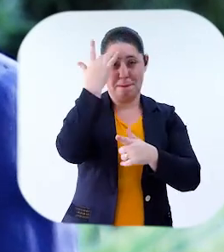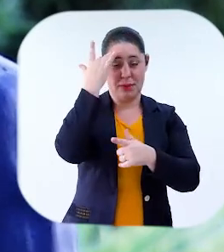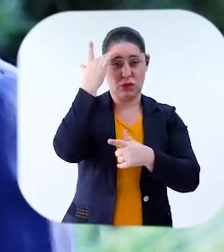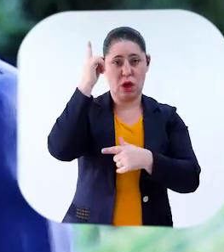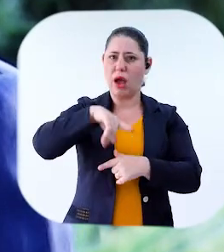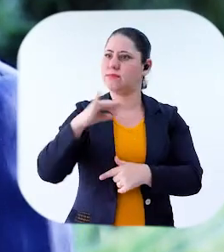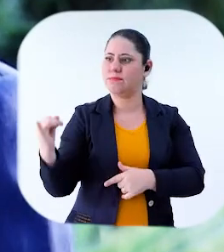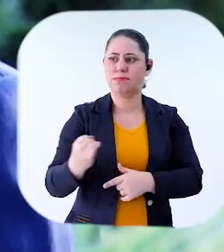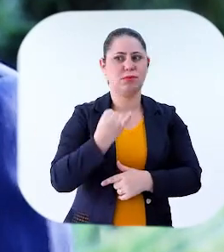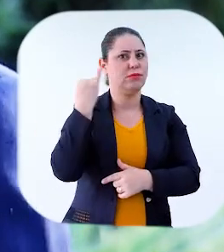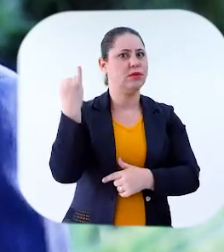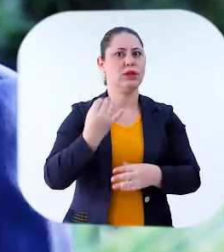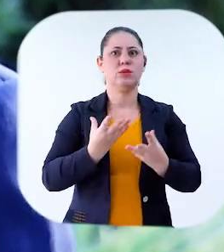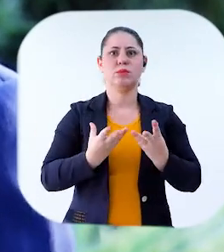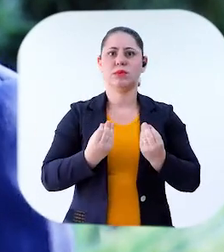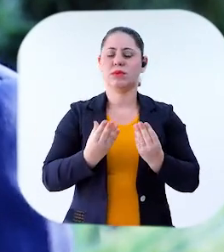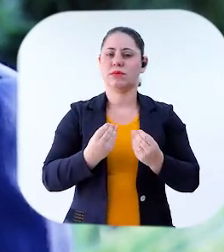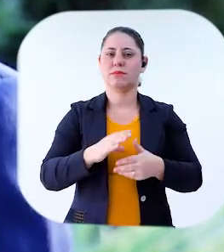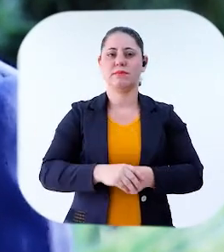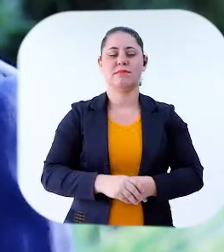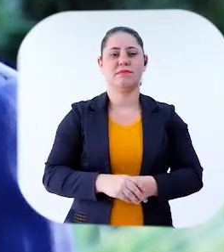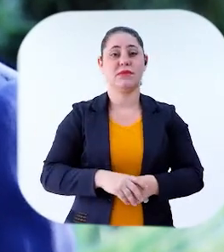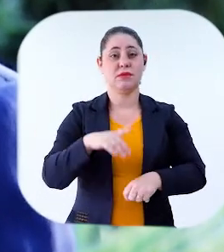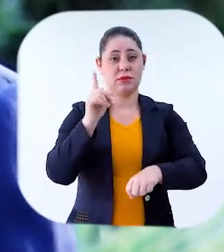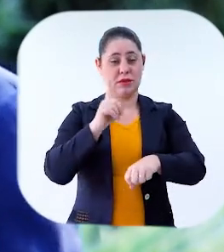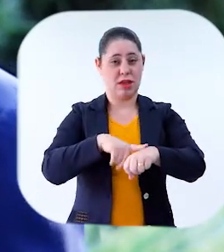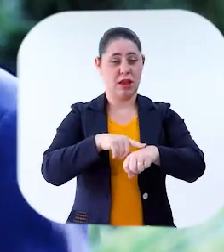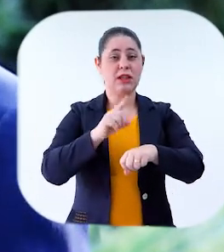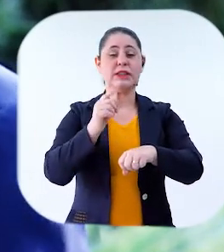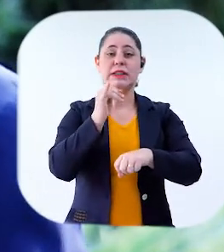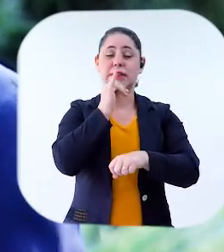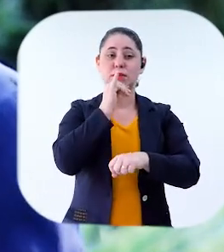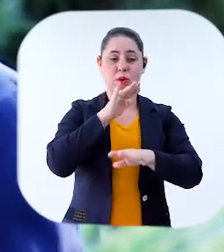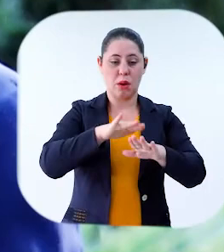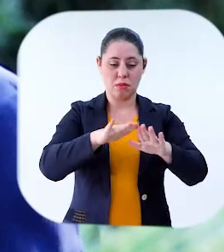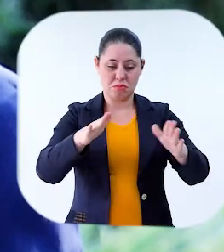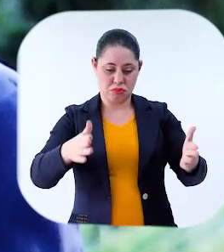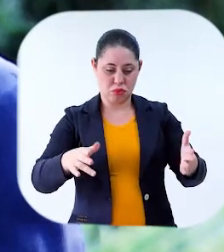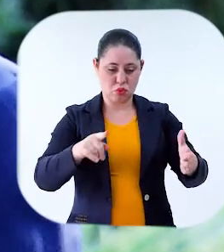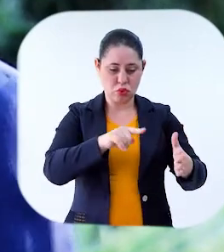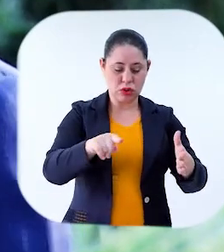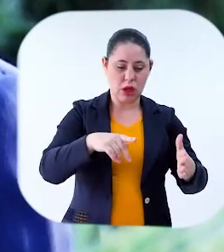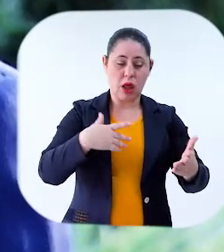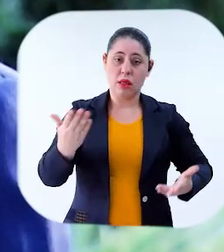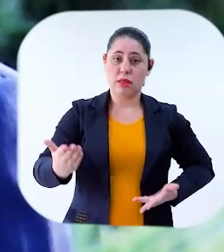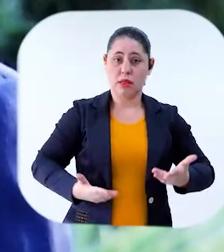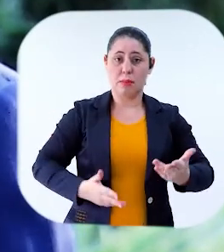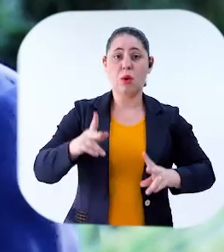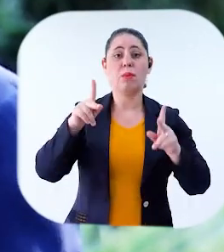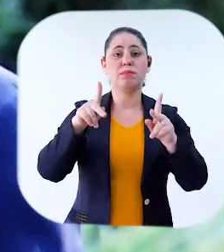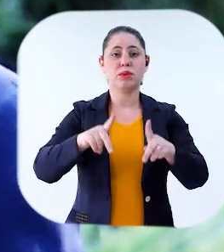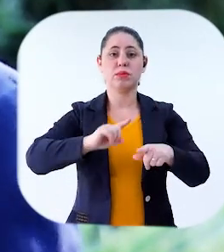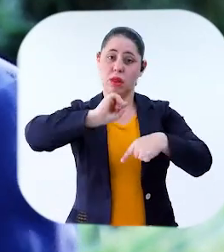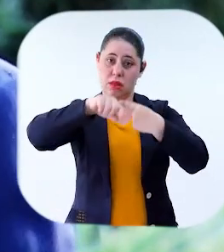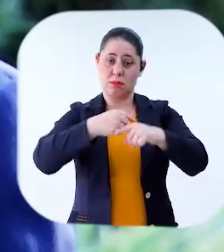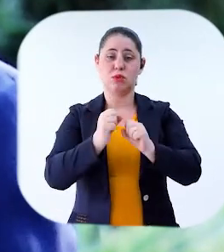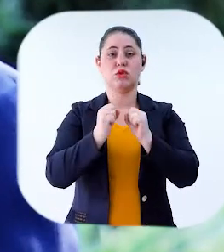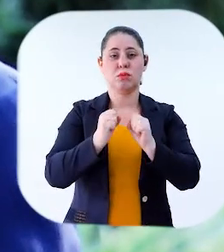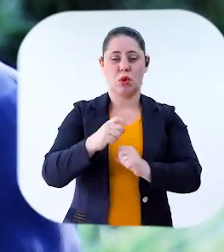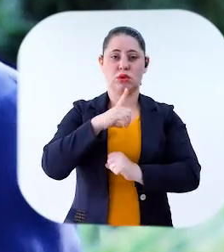só, essas pessoas são essenciais. Tanto é que, no caso do mesário, que ele é servidor público, depois ele